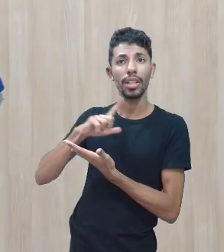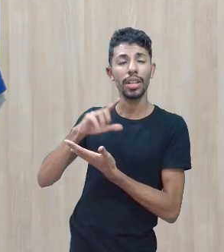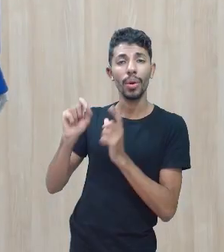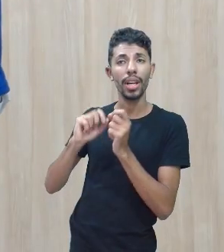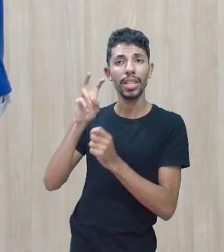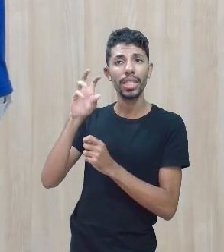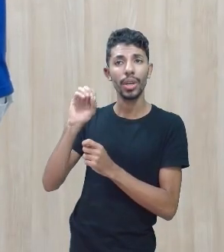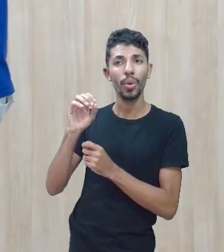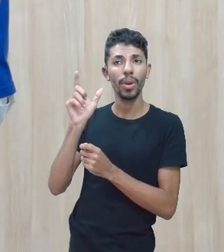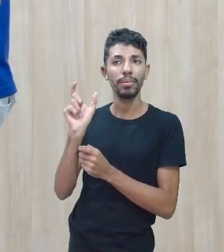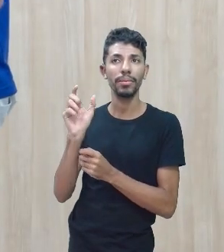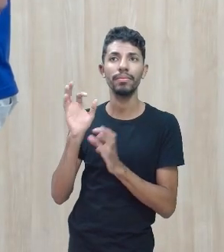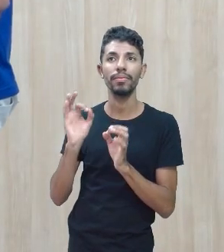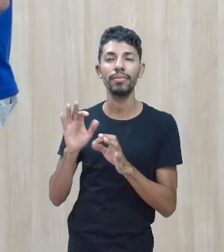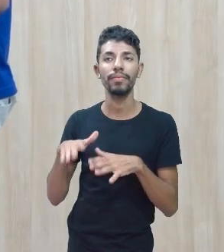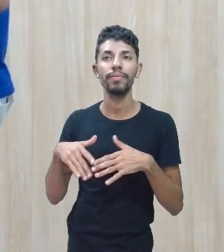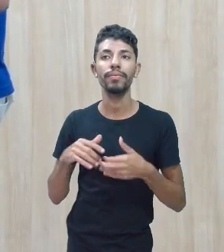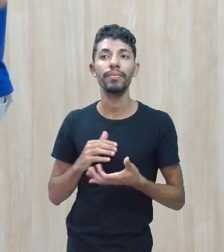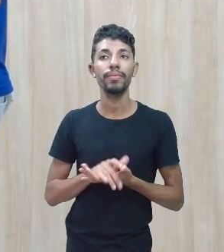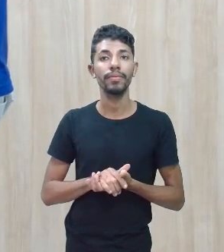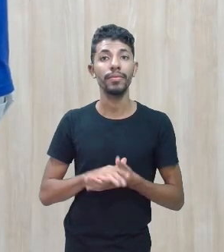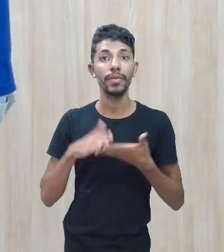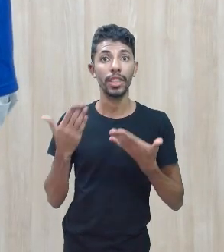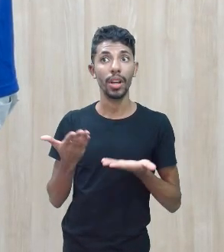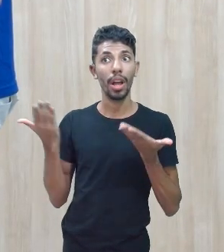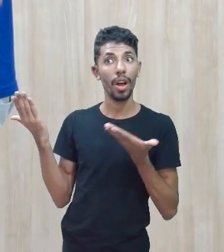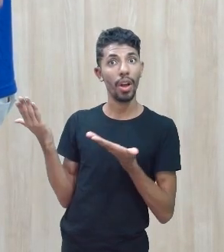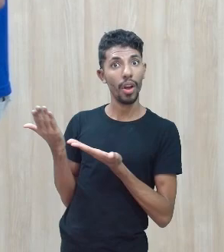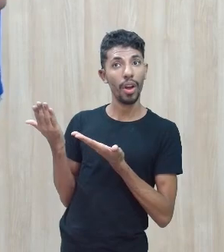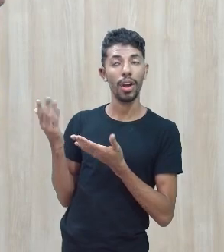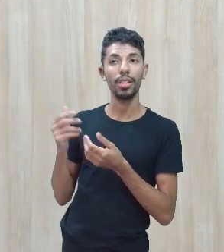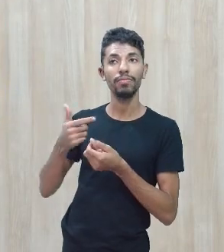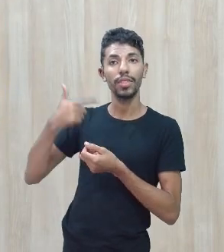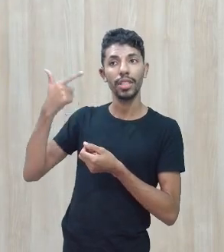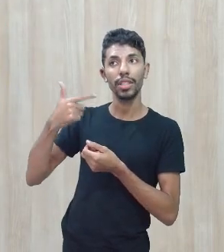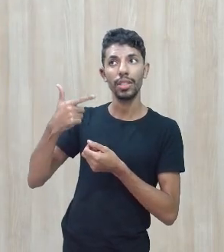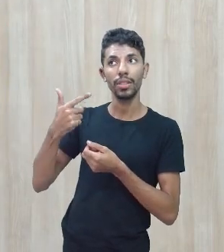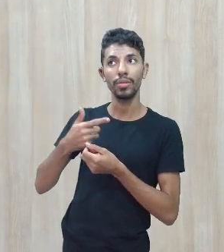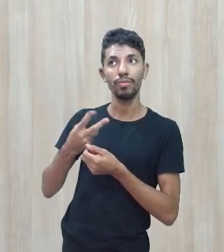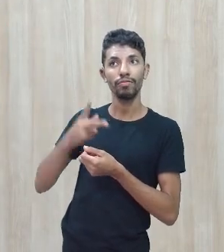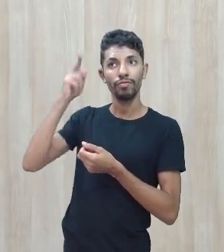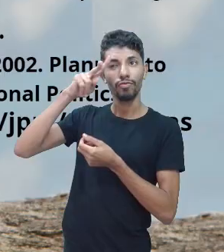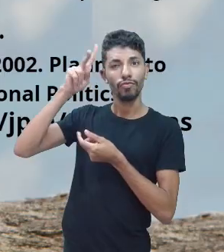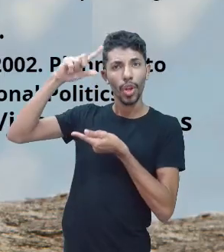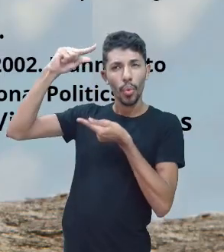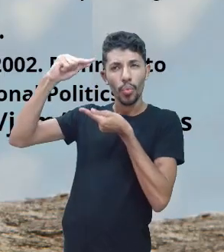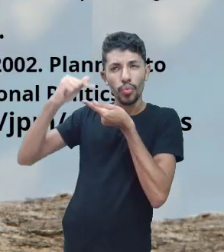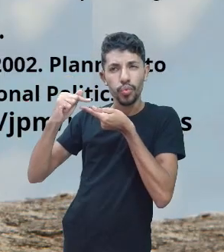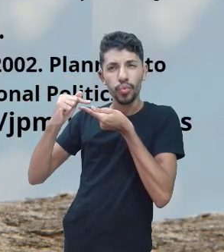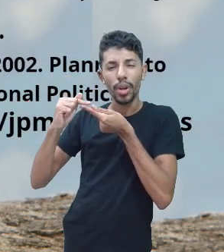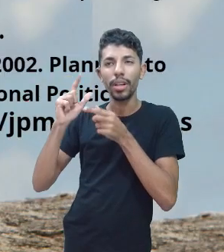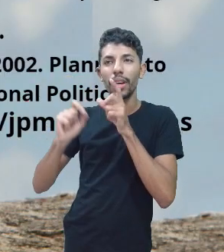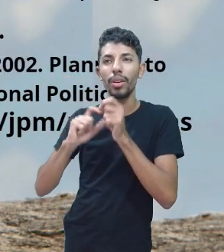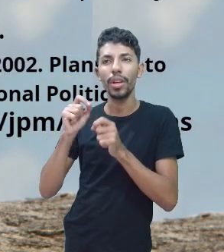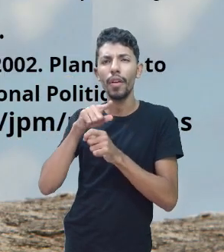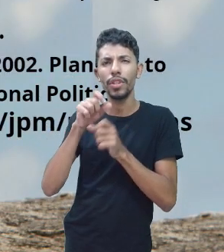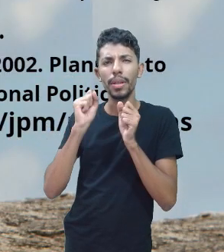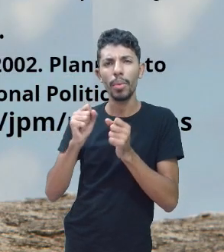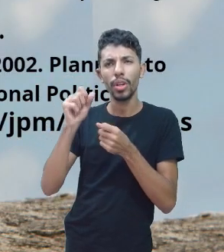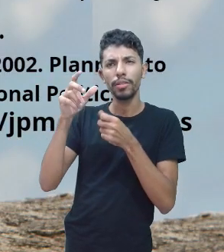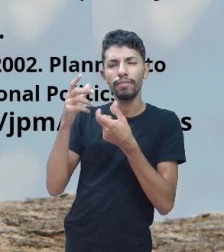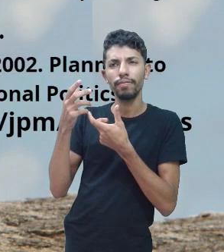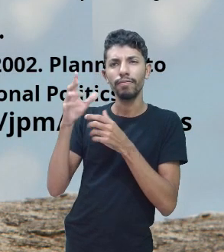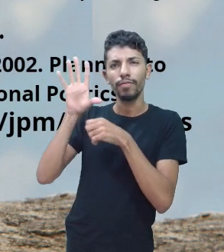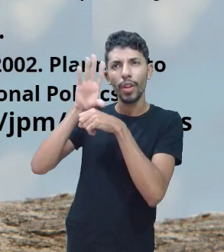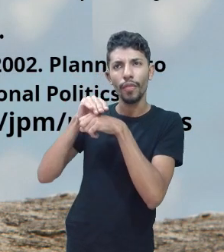tá? E temos aqui uma segunda mini saga que você pode depois printar essa tela com calma e ver e estudar.